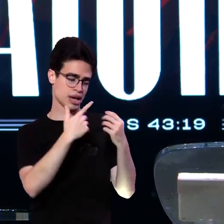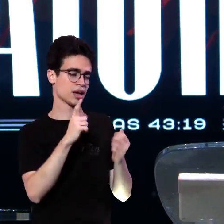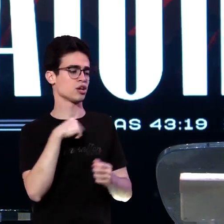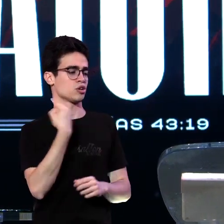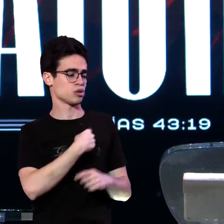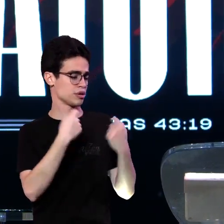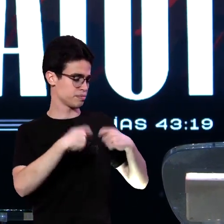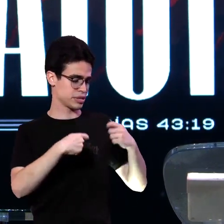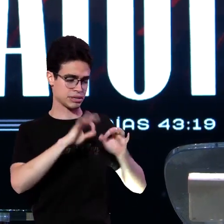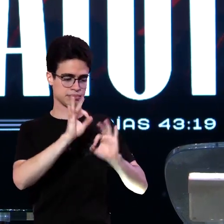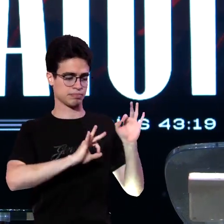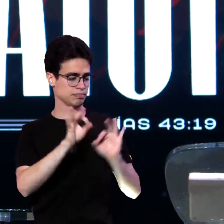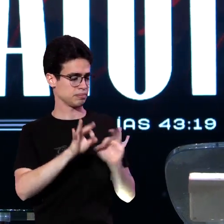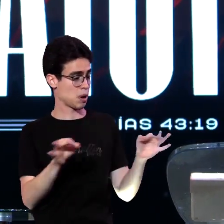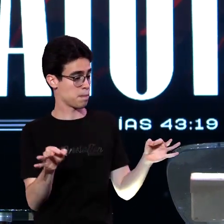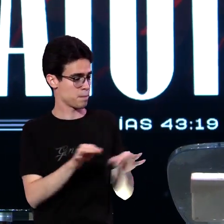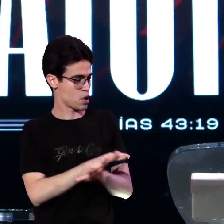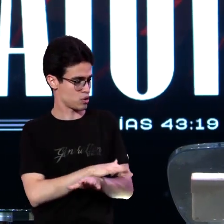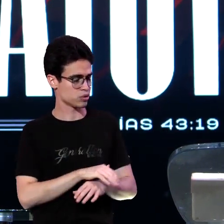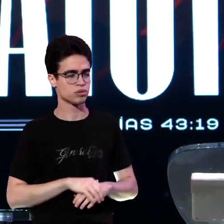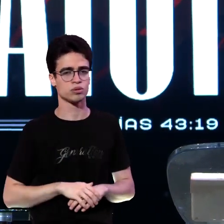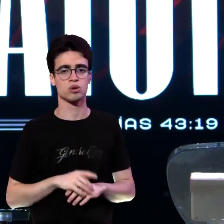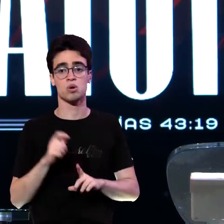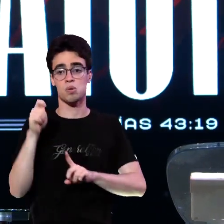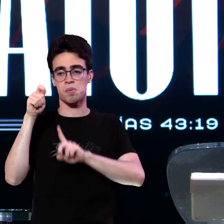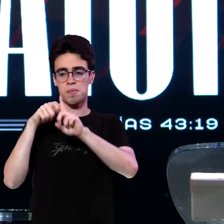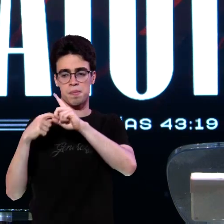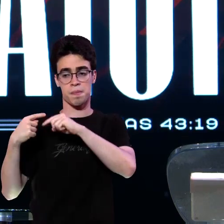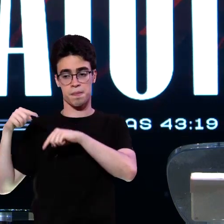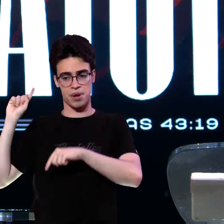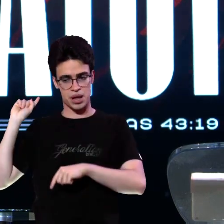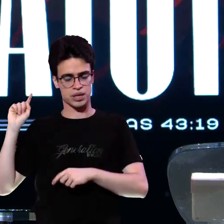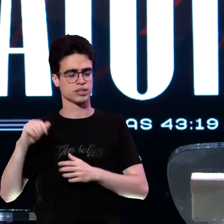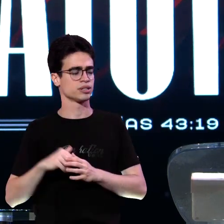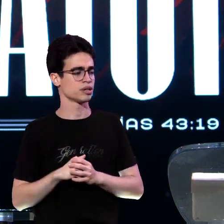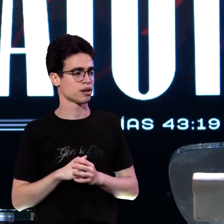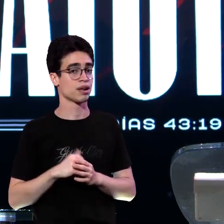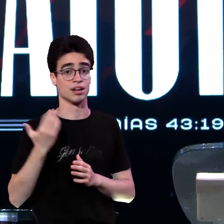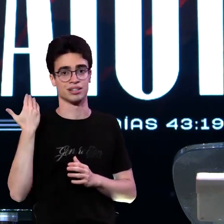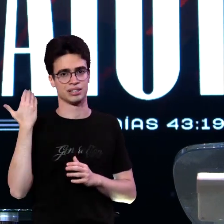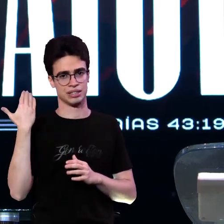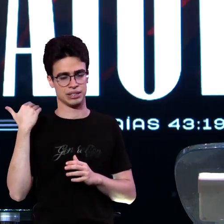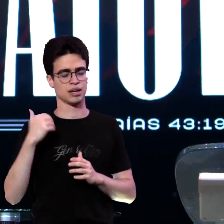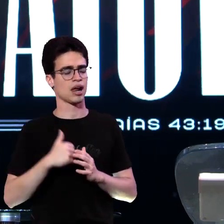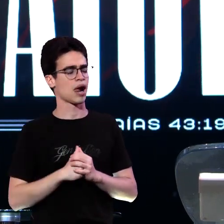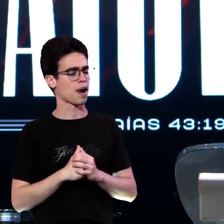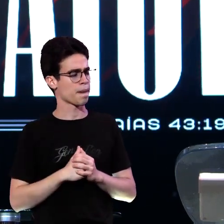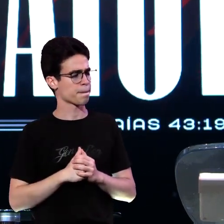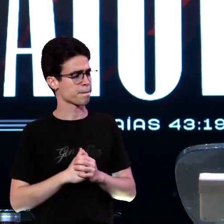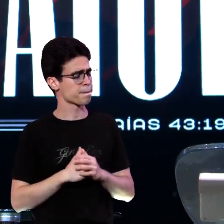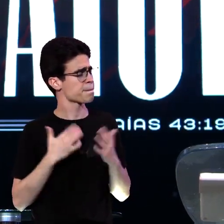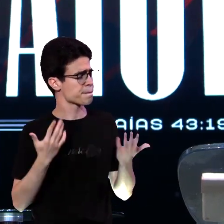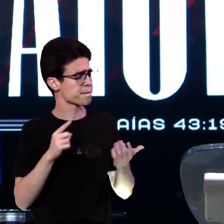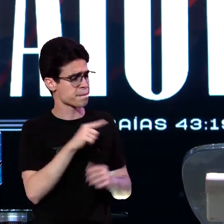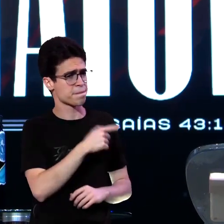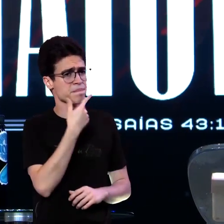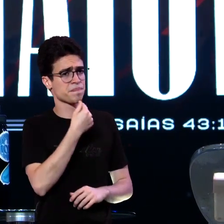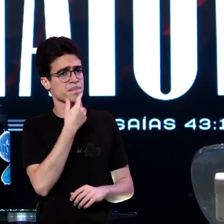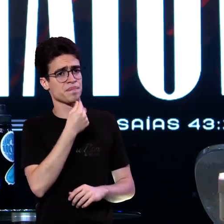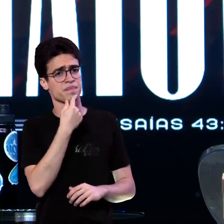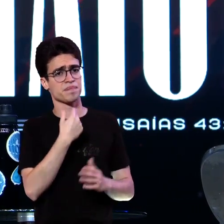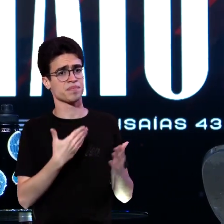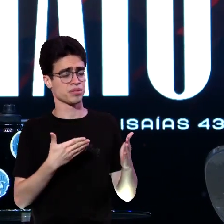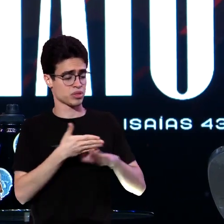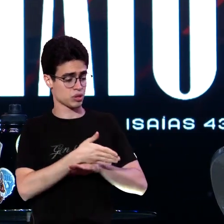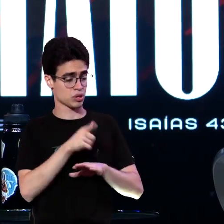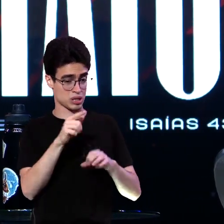precisamos estar prontos. Há um mês atrás, mais ou menos. Isso na época. E ela falou, e ele entrou no carro quando eu fui